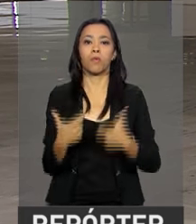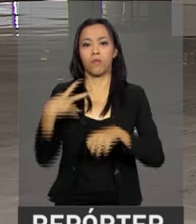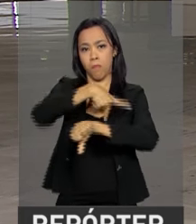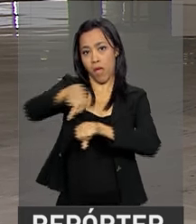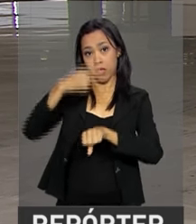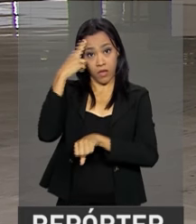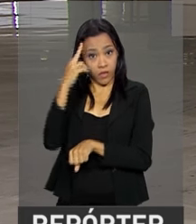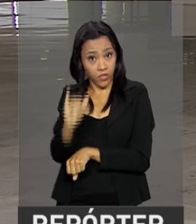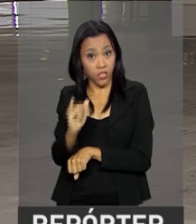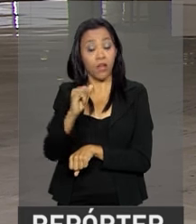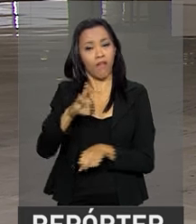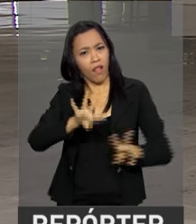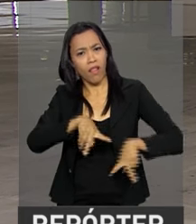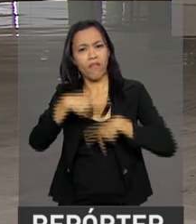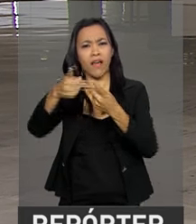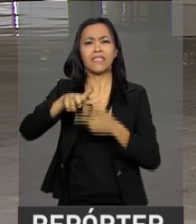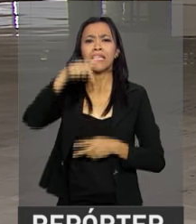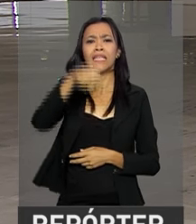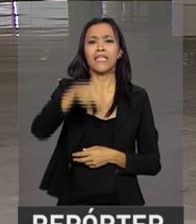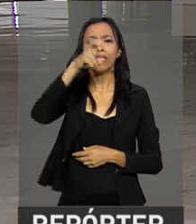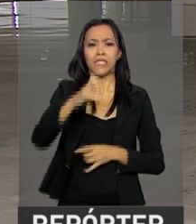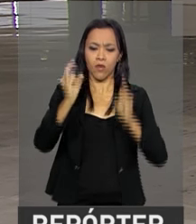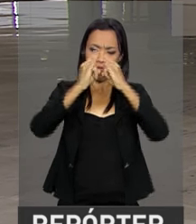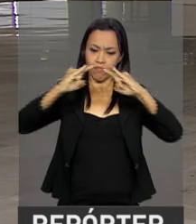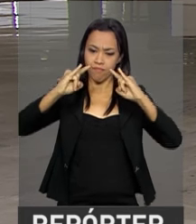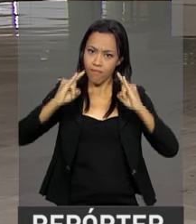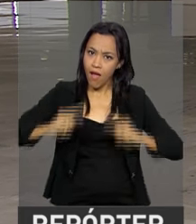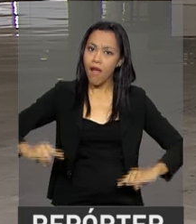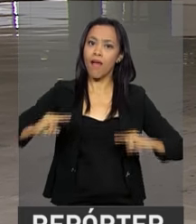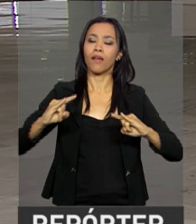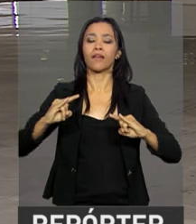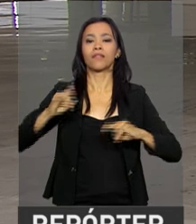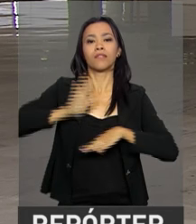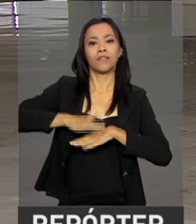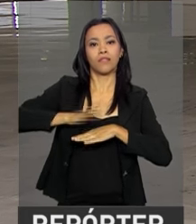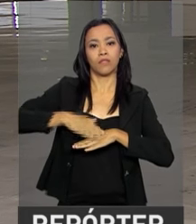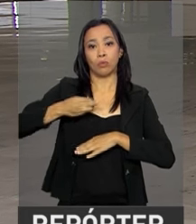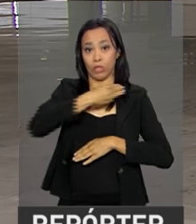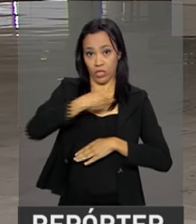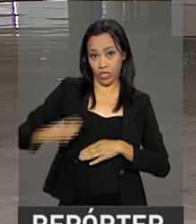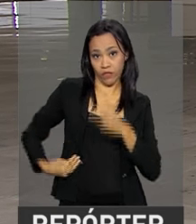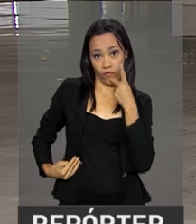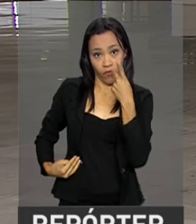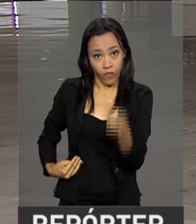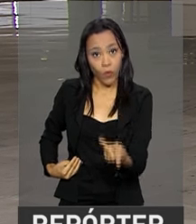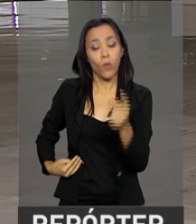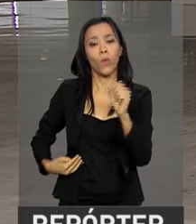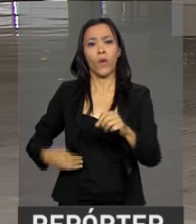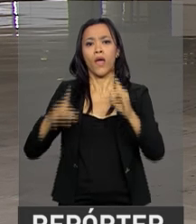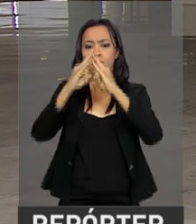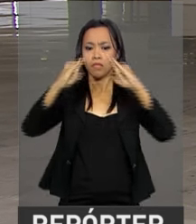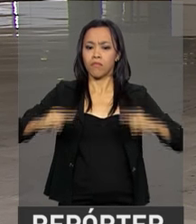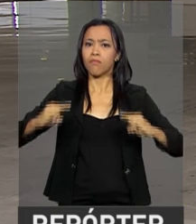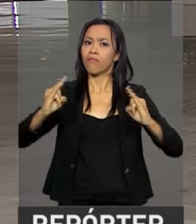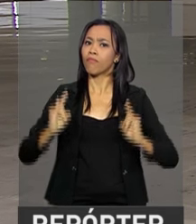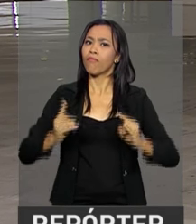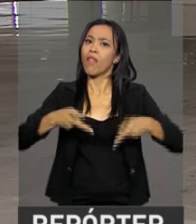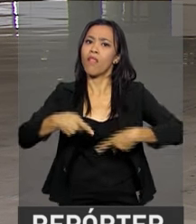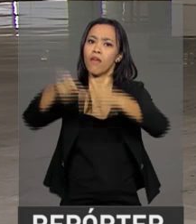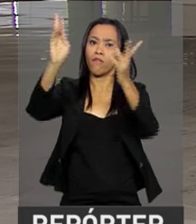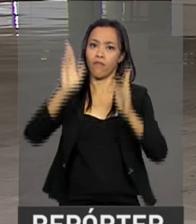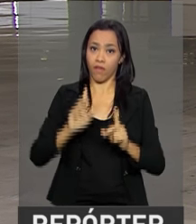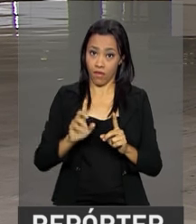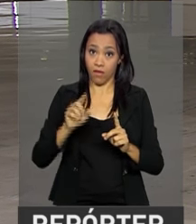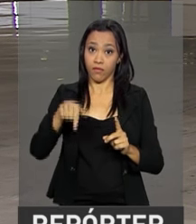ser enviadas ainda 75 barracas. De acordo com a assessoria do Ministério da Integração, as barracas que vão ser entregues por agentes da